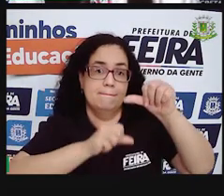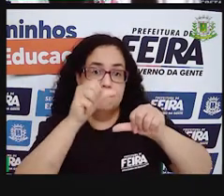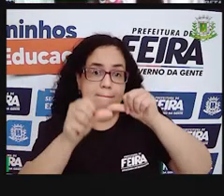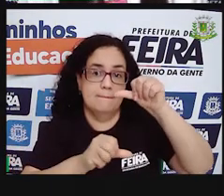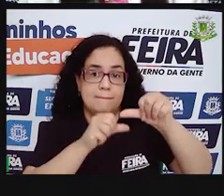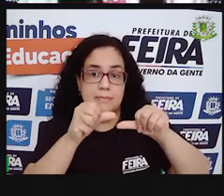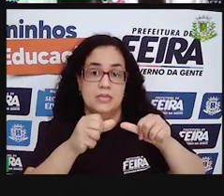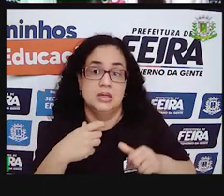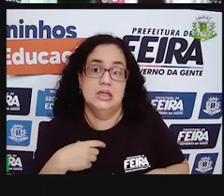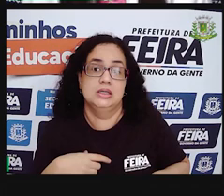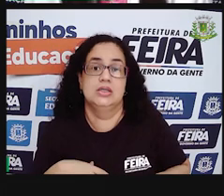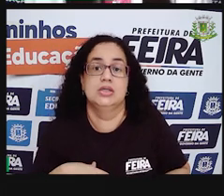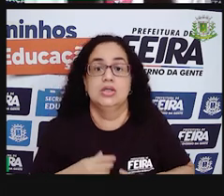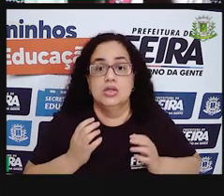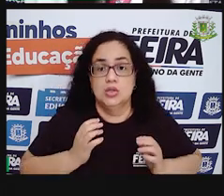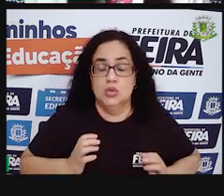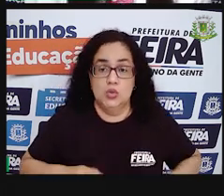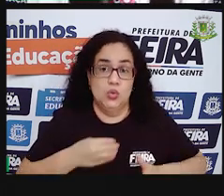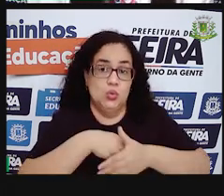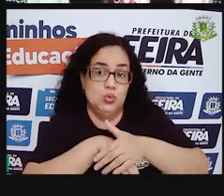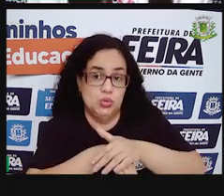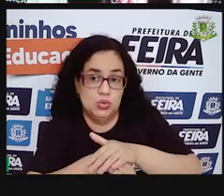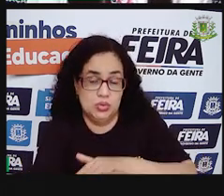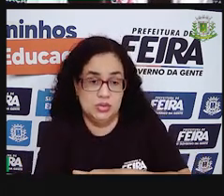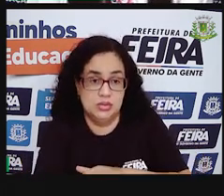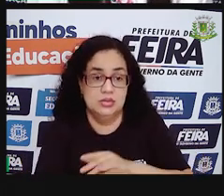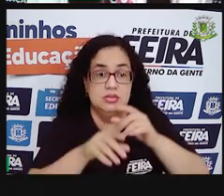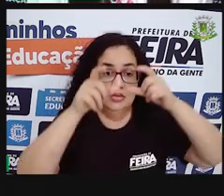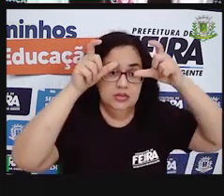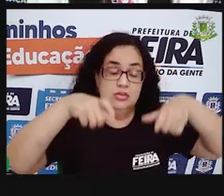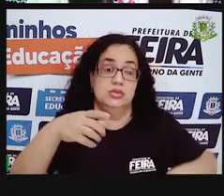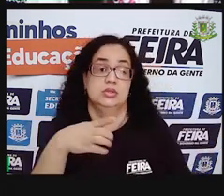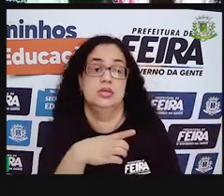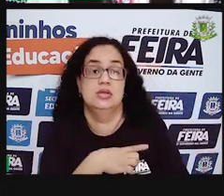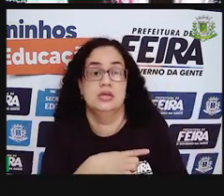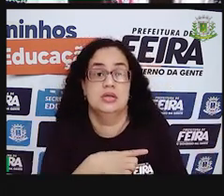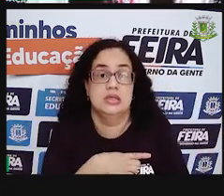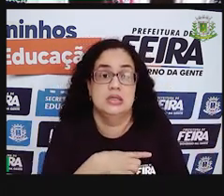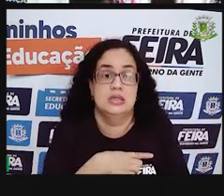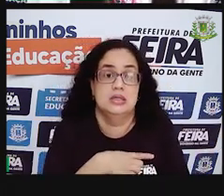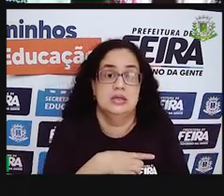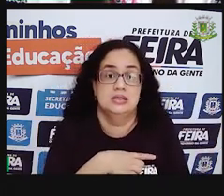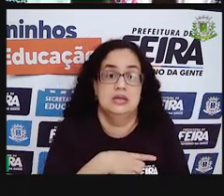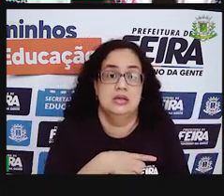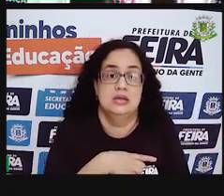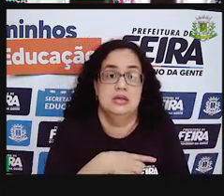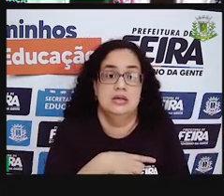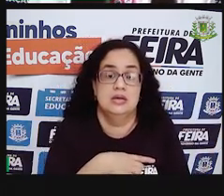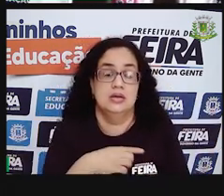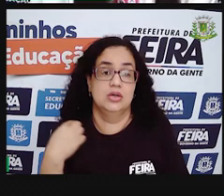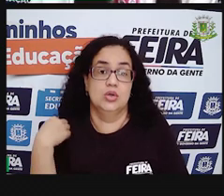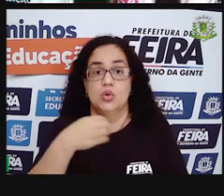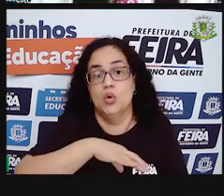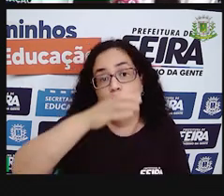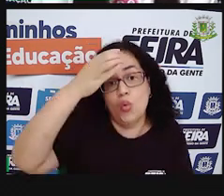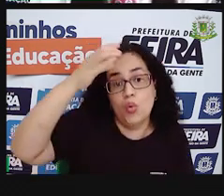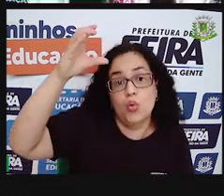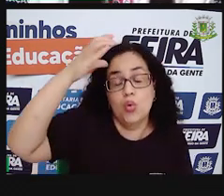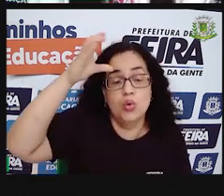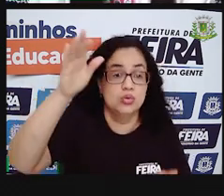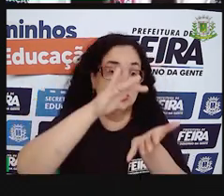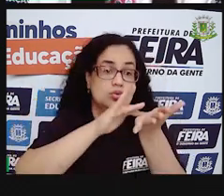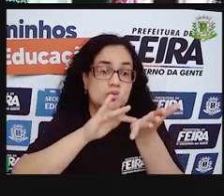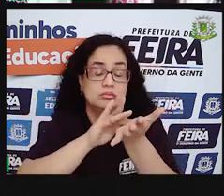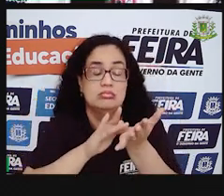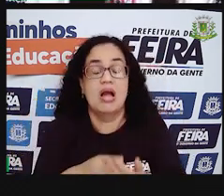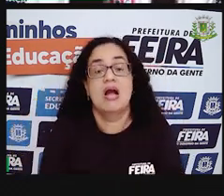foram incorporando hábitos e costumes das regiões onde estavam. E isso traz para a cultura cigana uma riqueza